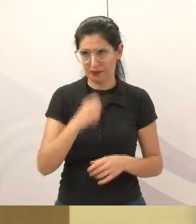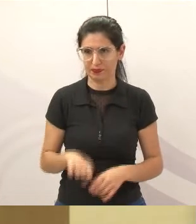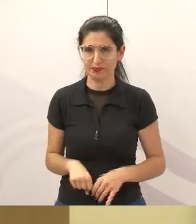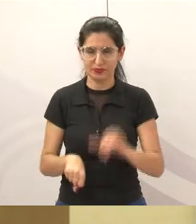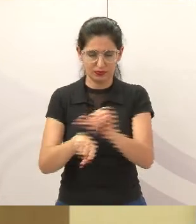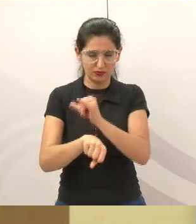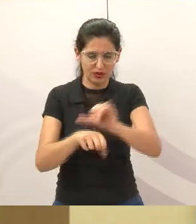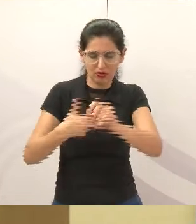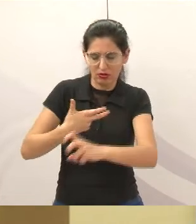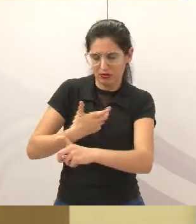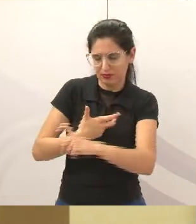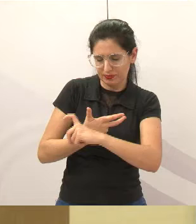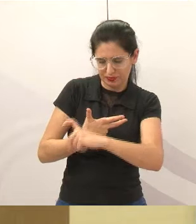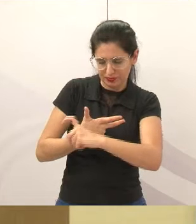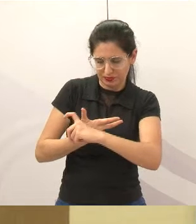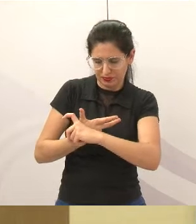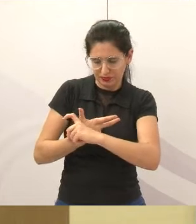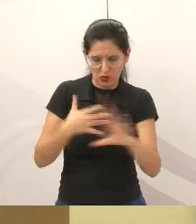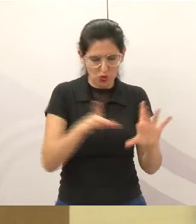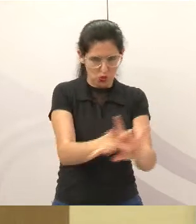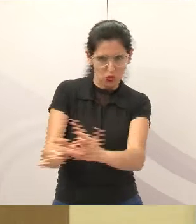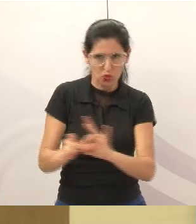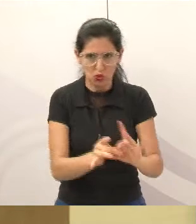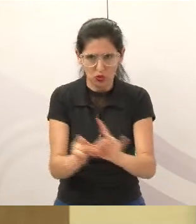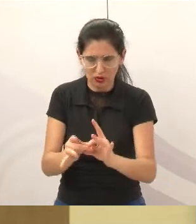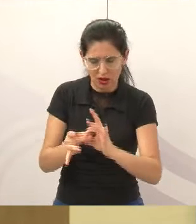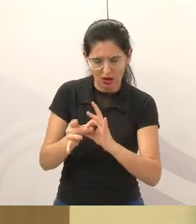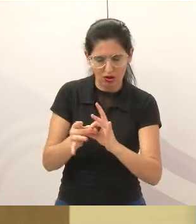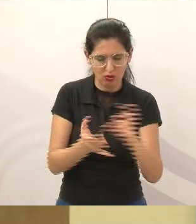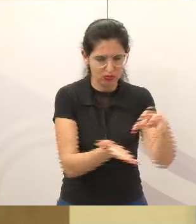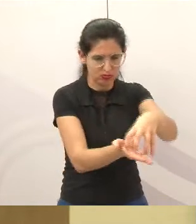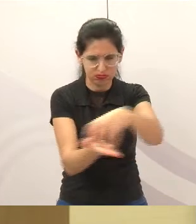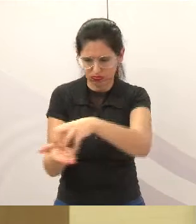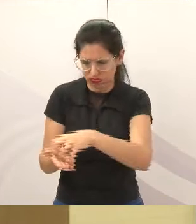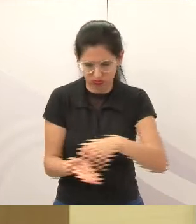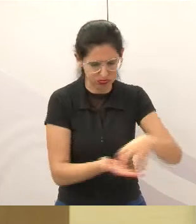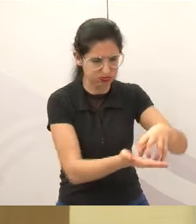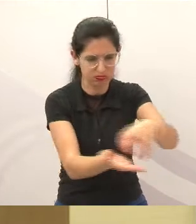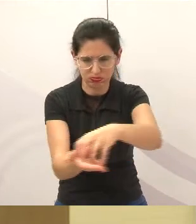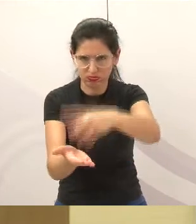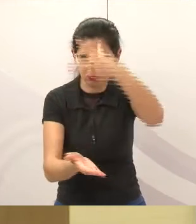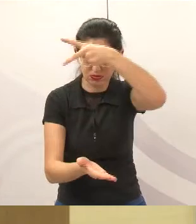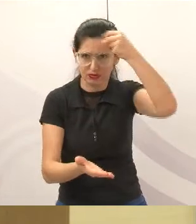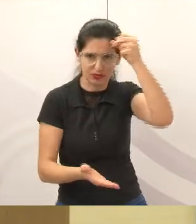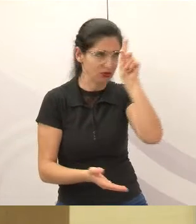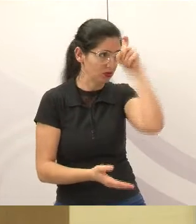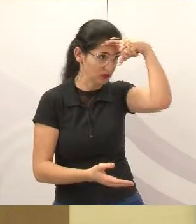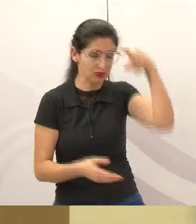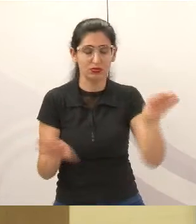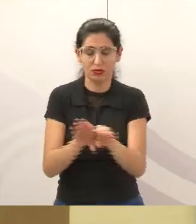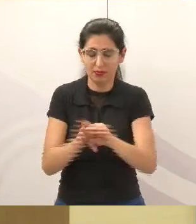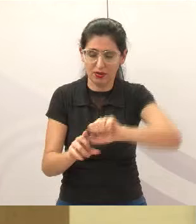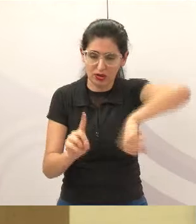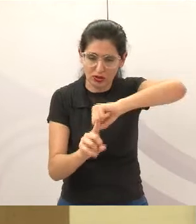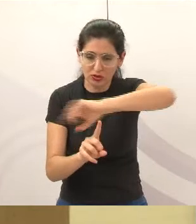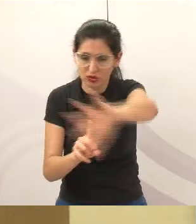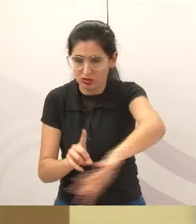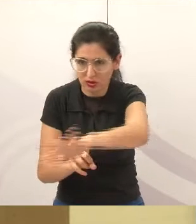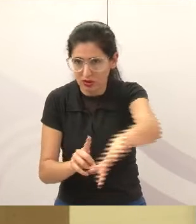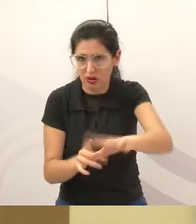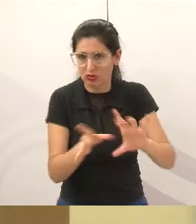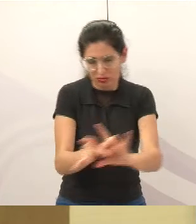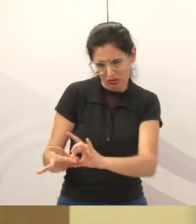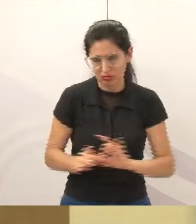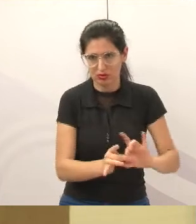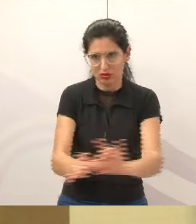Poder Executivo, pela união das secretarias, pela união também da sociedade jacariense, ela está, de